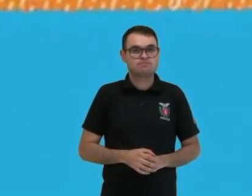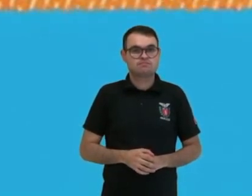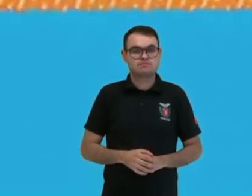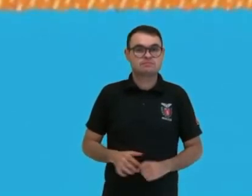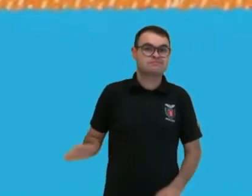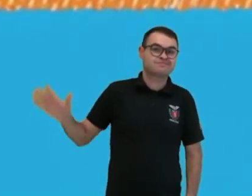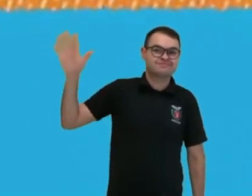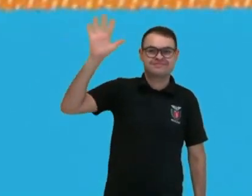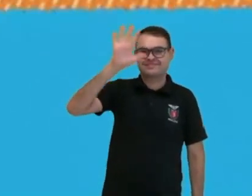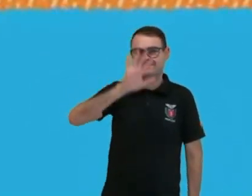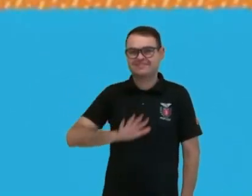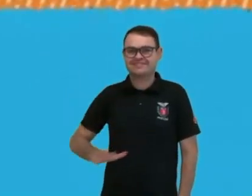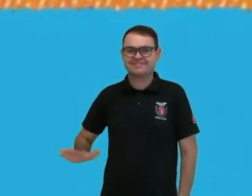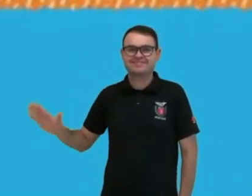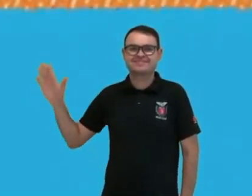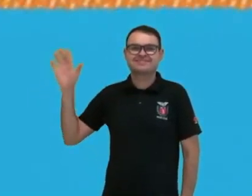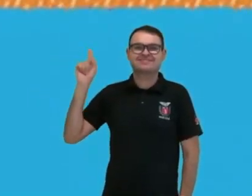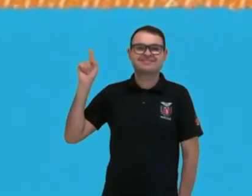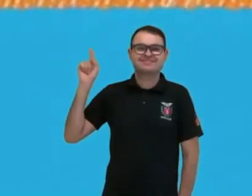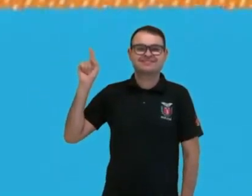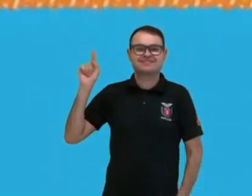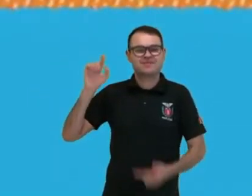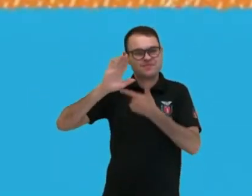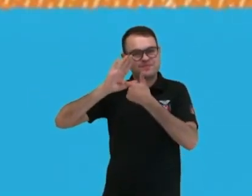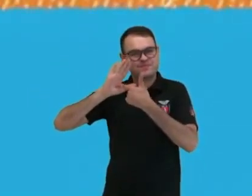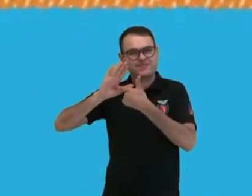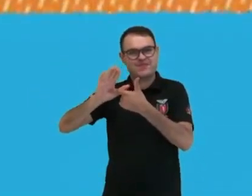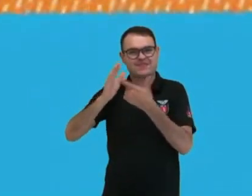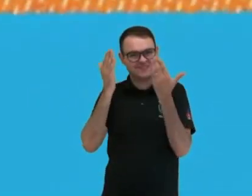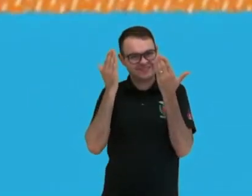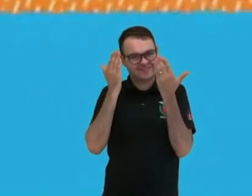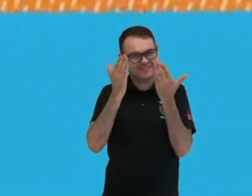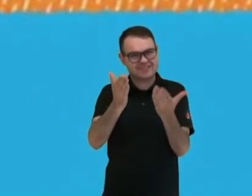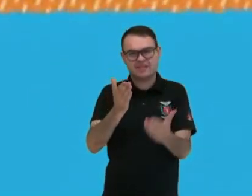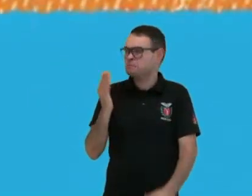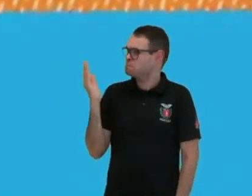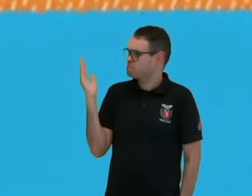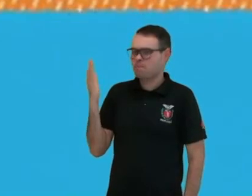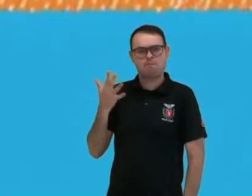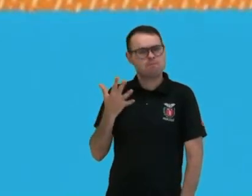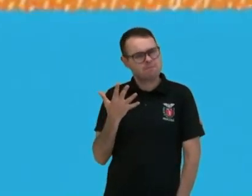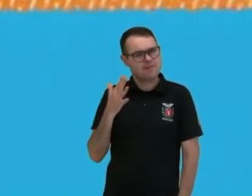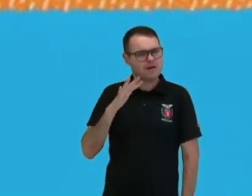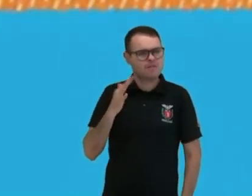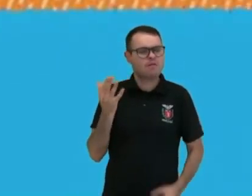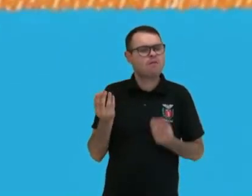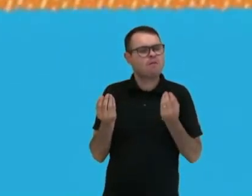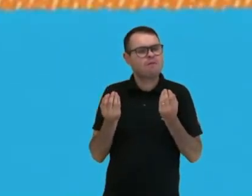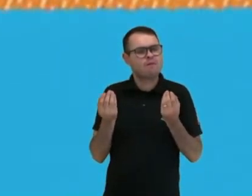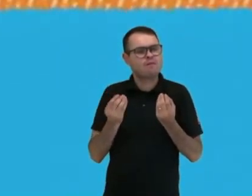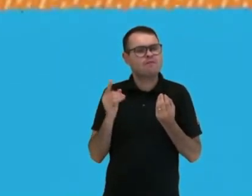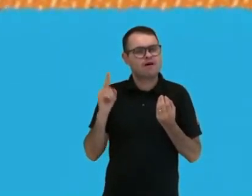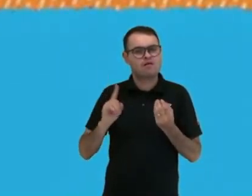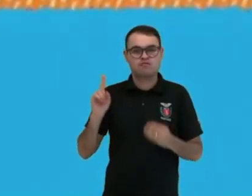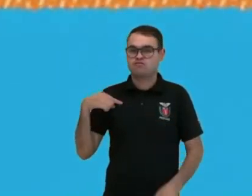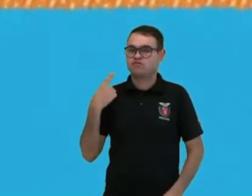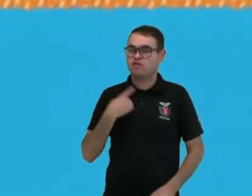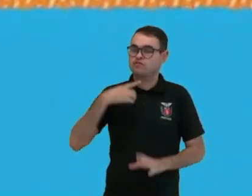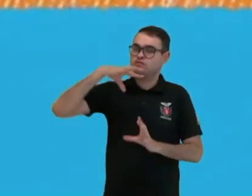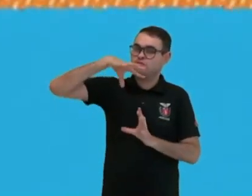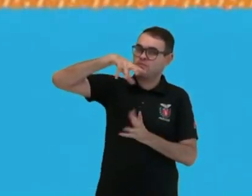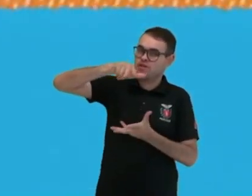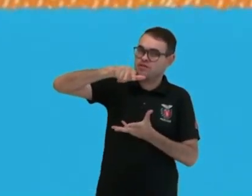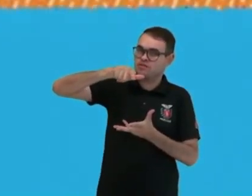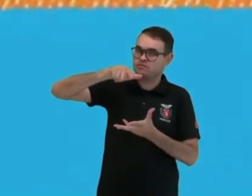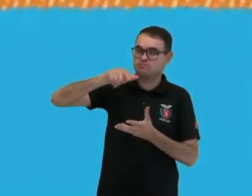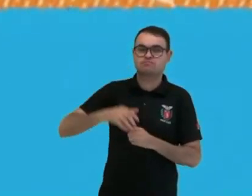E nessa animação eu mostro para você mais ou menos essa ideia de como era o nosso planeta, a